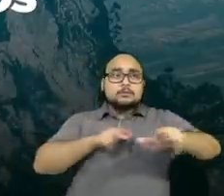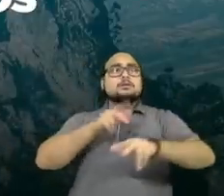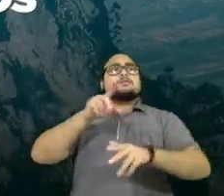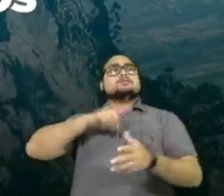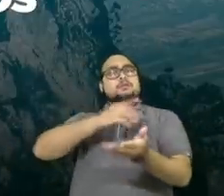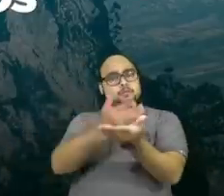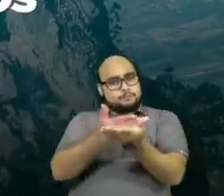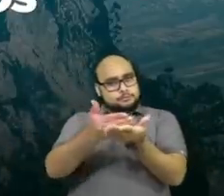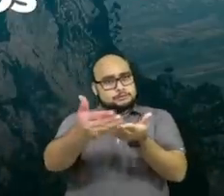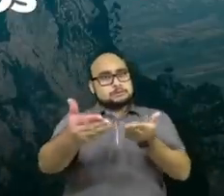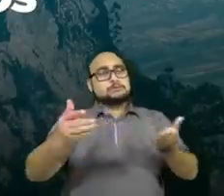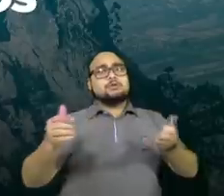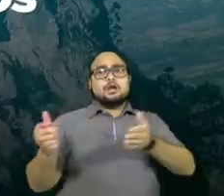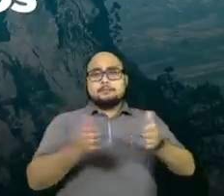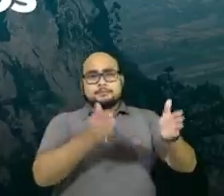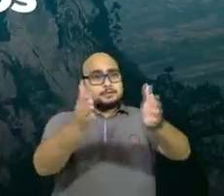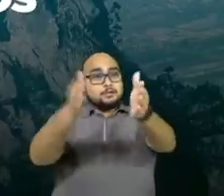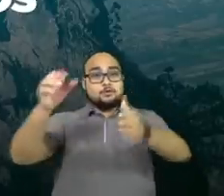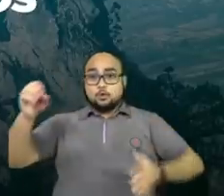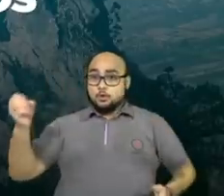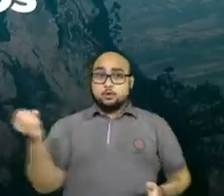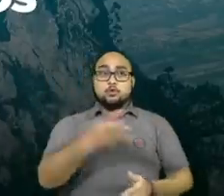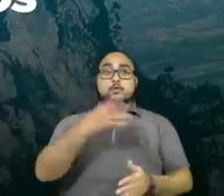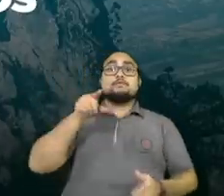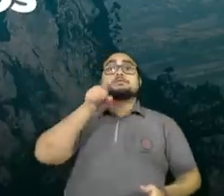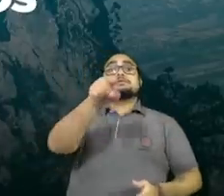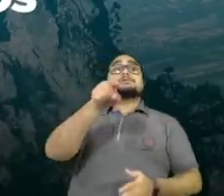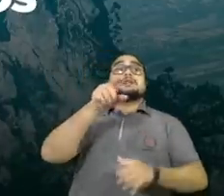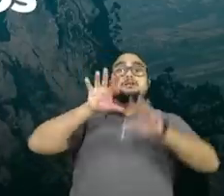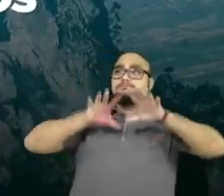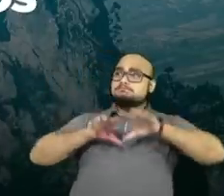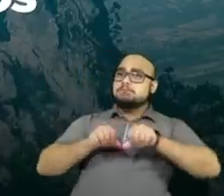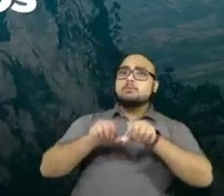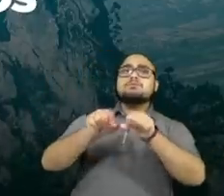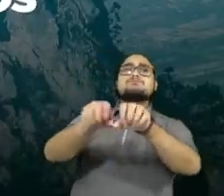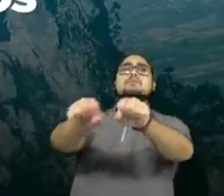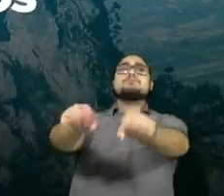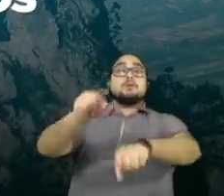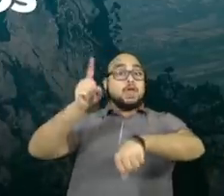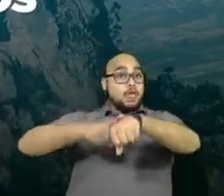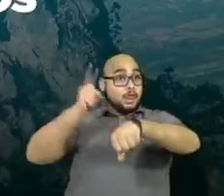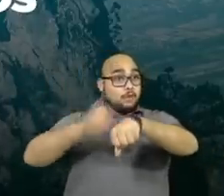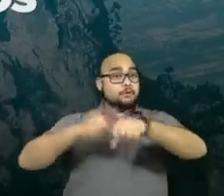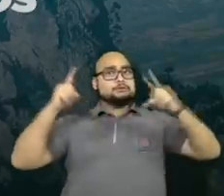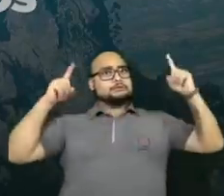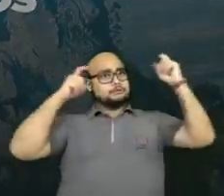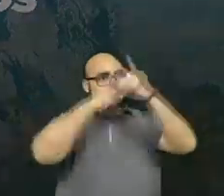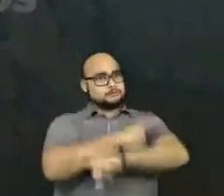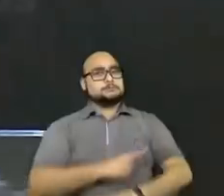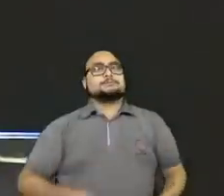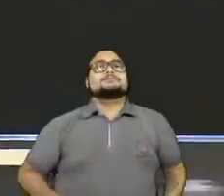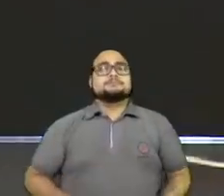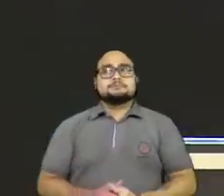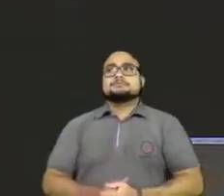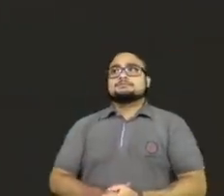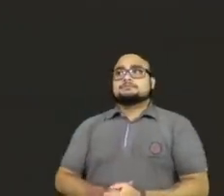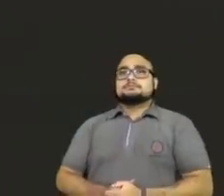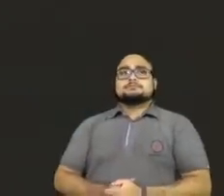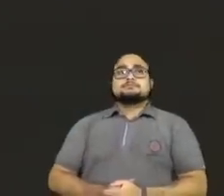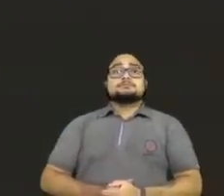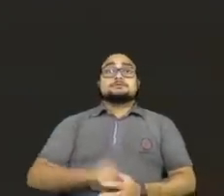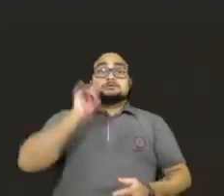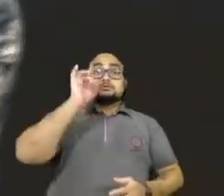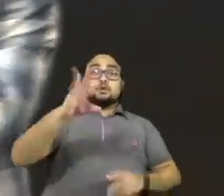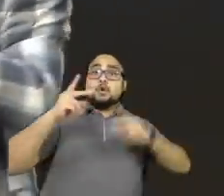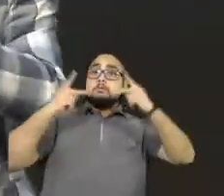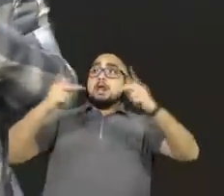nova jornada para você conquistar em tempos difíceis. Não apenas uma palavra